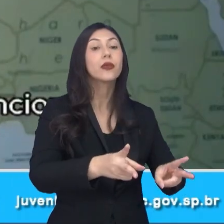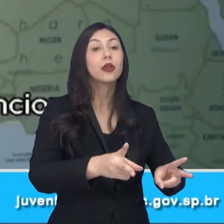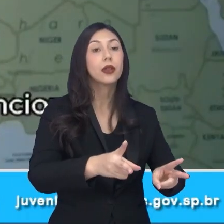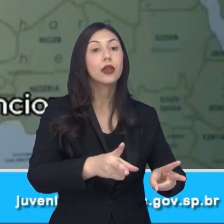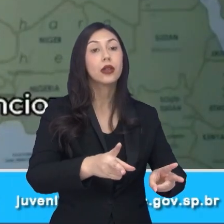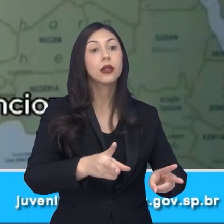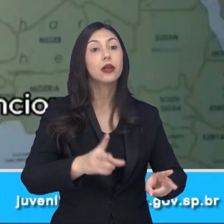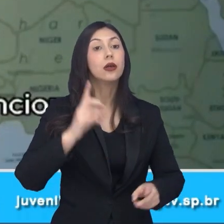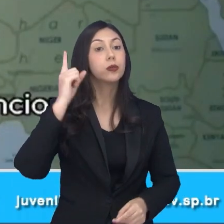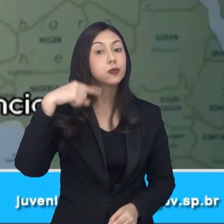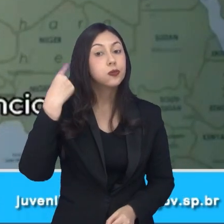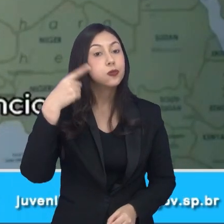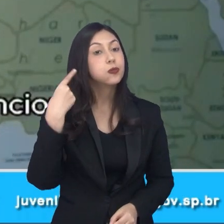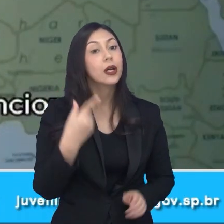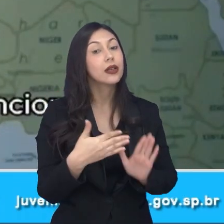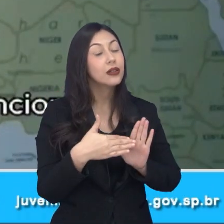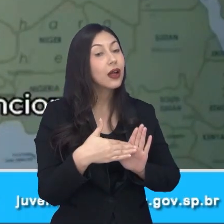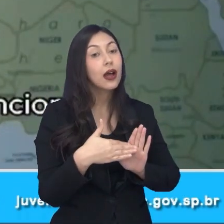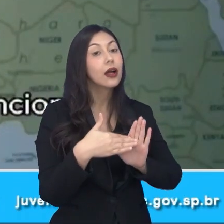você...